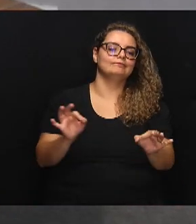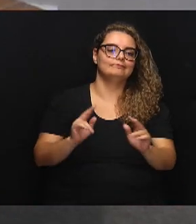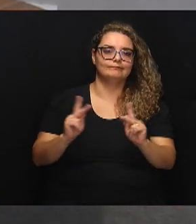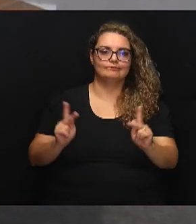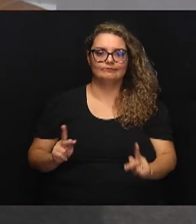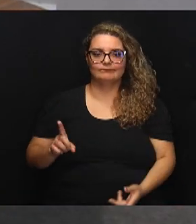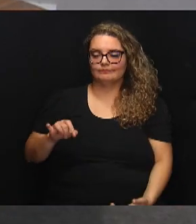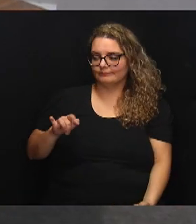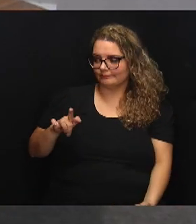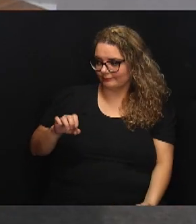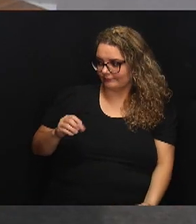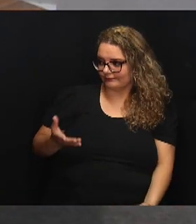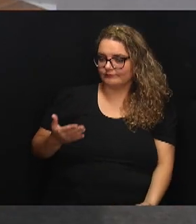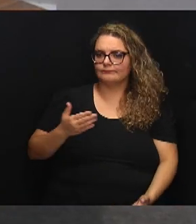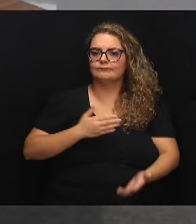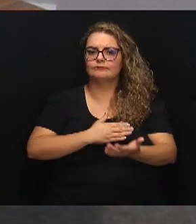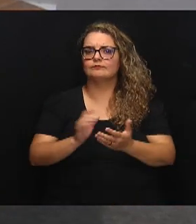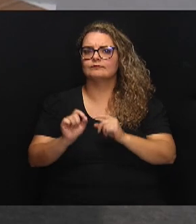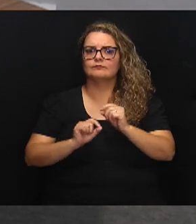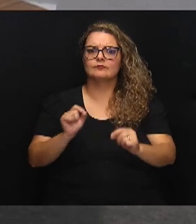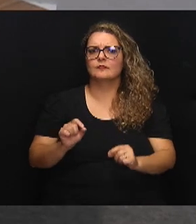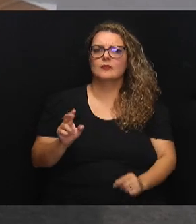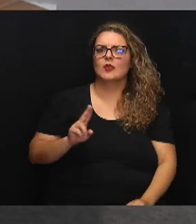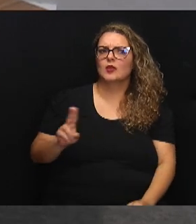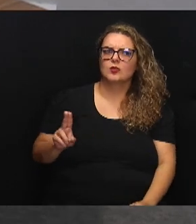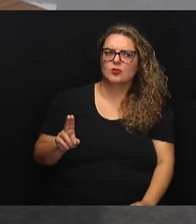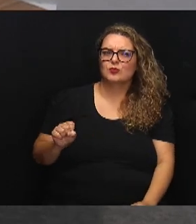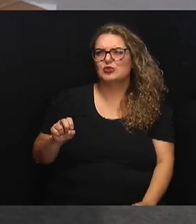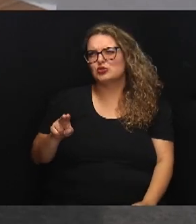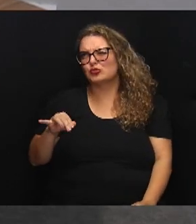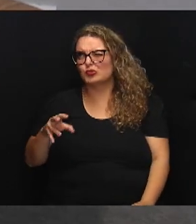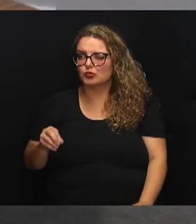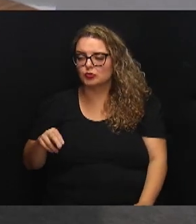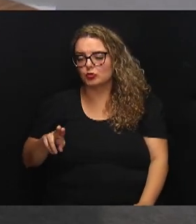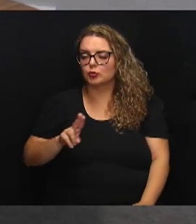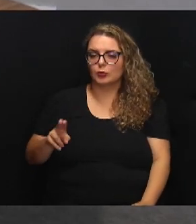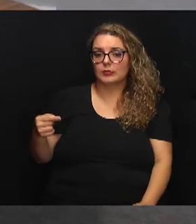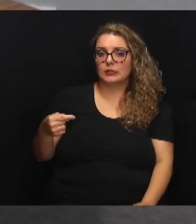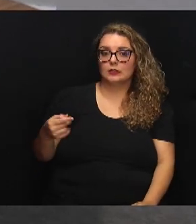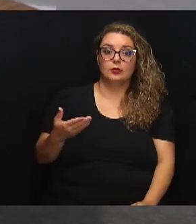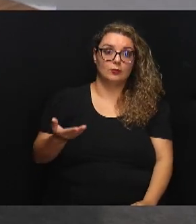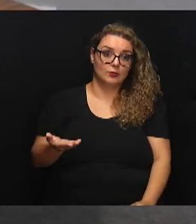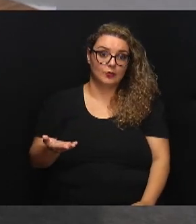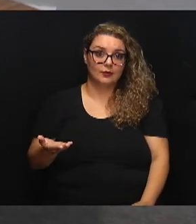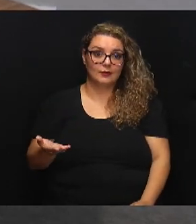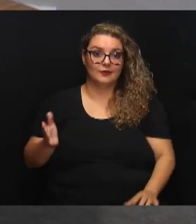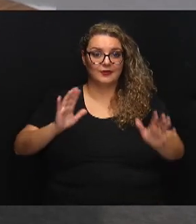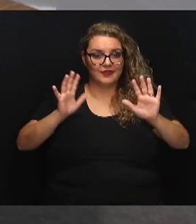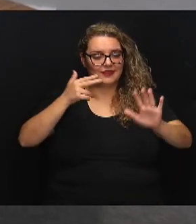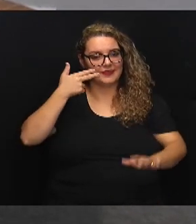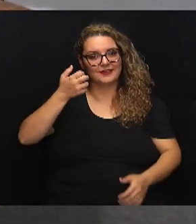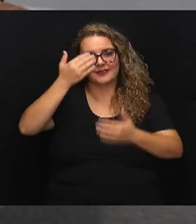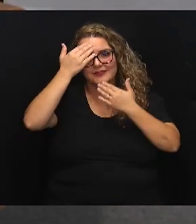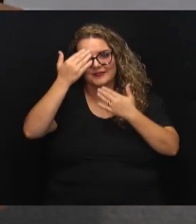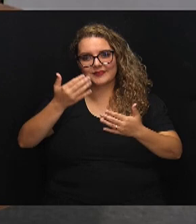gente começar, o que seria estar com o nome sujo, né, estar com o nome negativado? Bom, olá Rafael, obrigado mais uma vez pelo convite